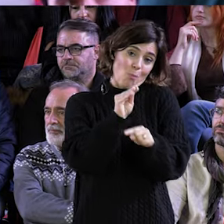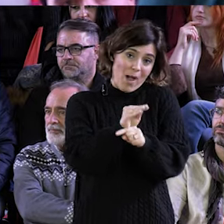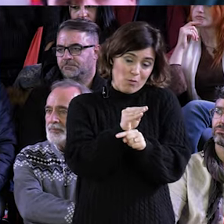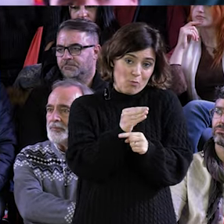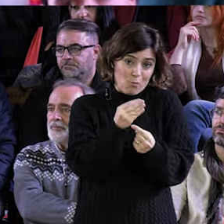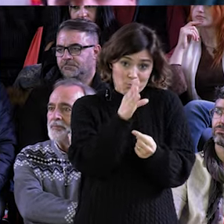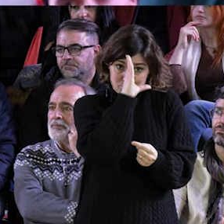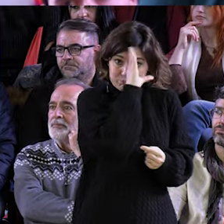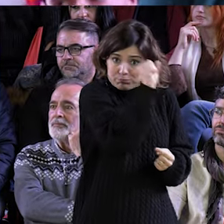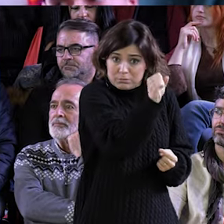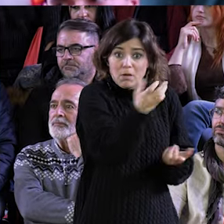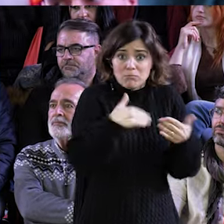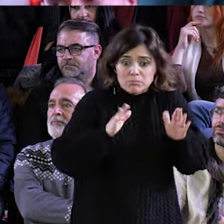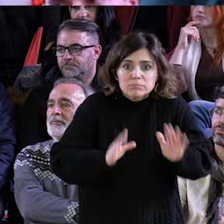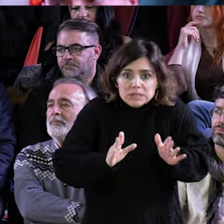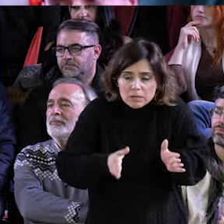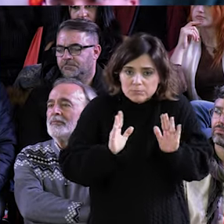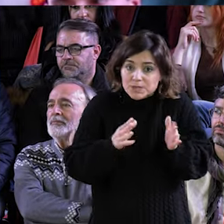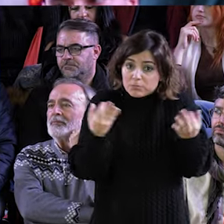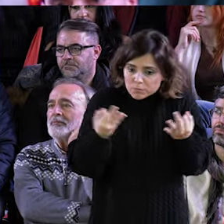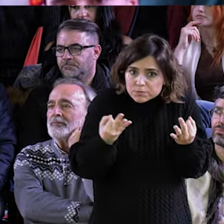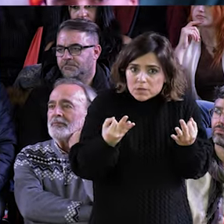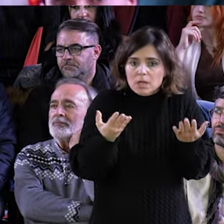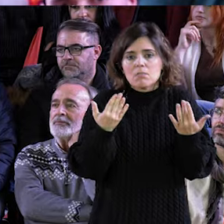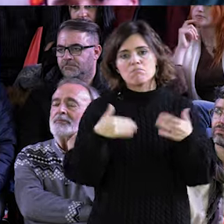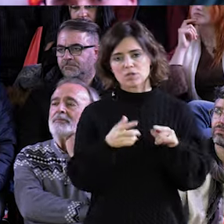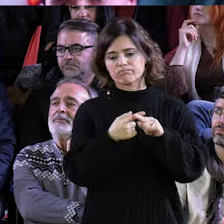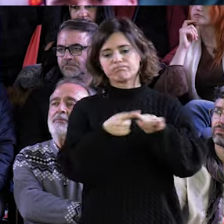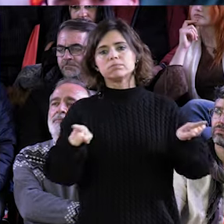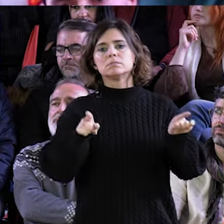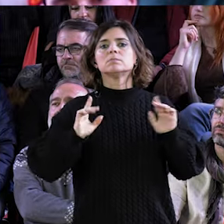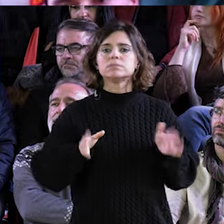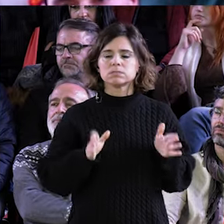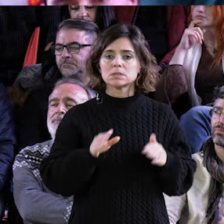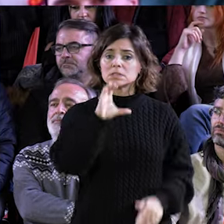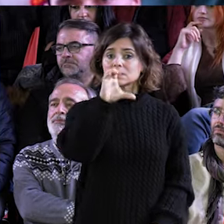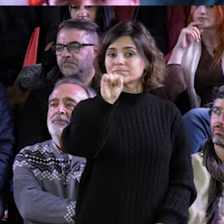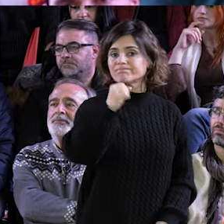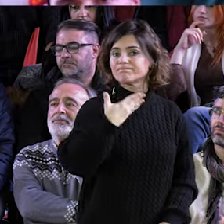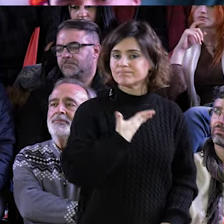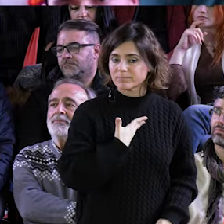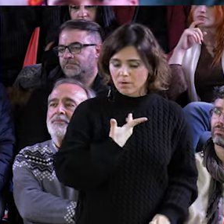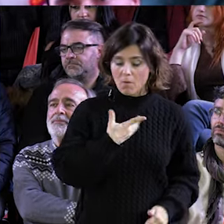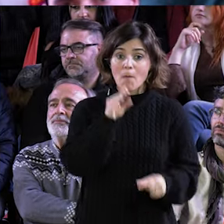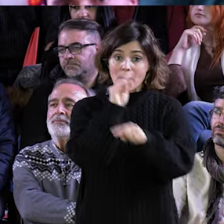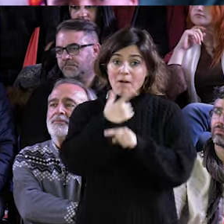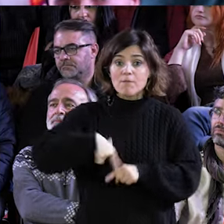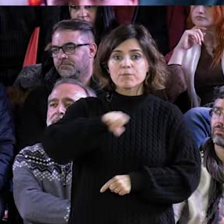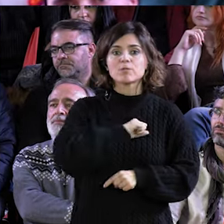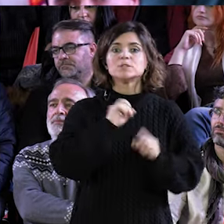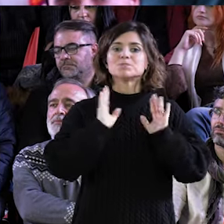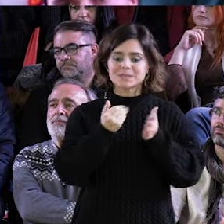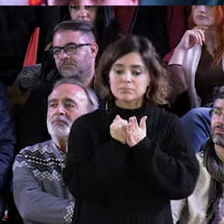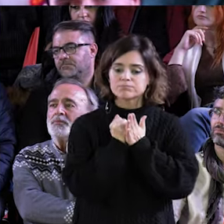Precisamos muito. Mas tem que ser diferente. A Caixa Geral de Depósitos, o nosso banco, tem de ser parte da solução do problema